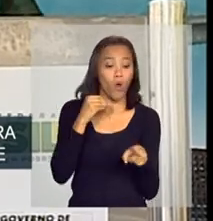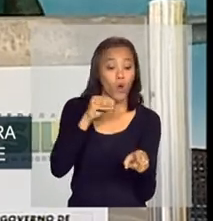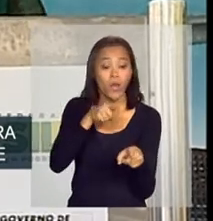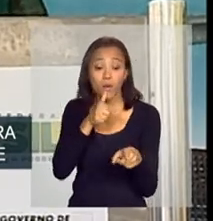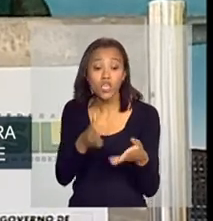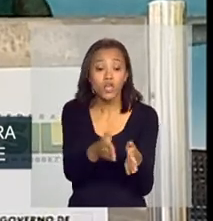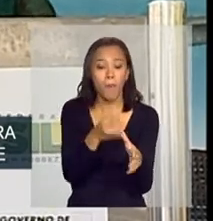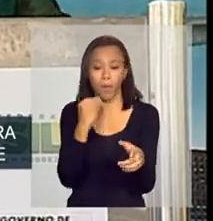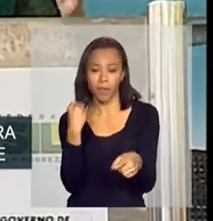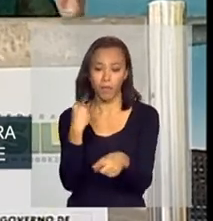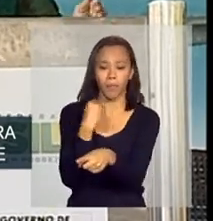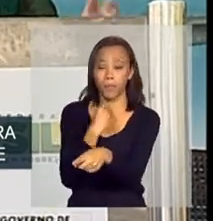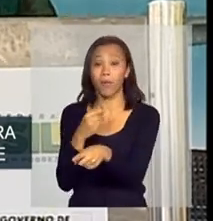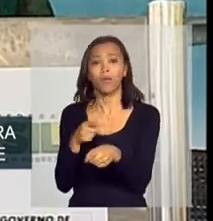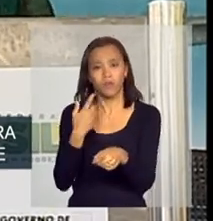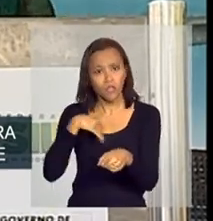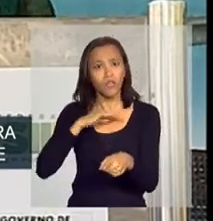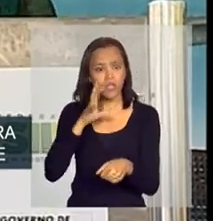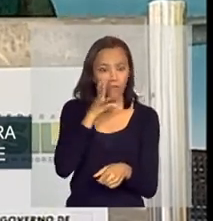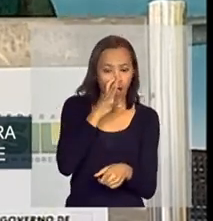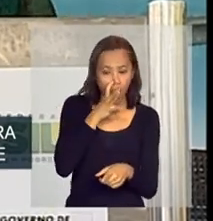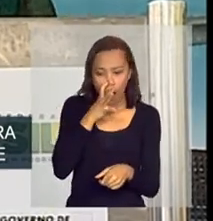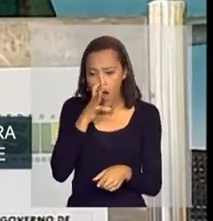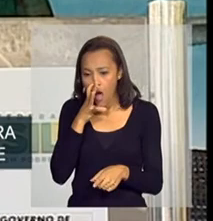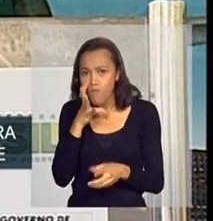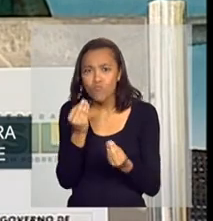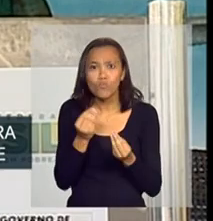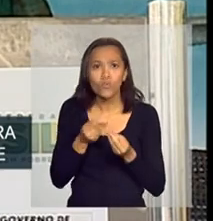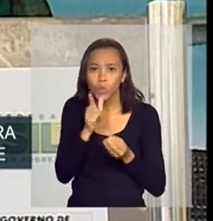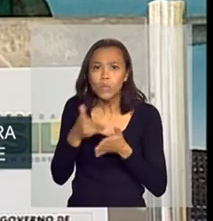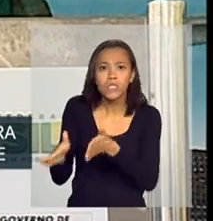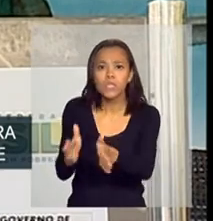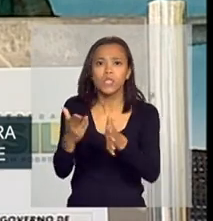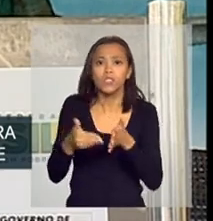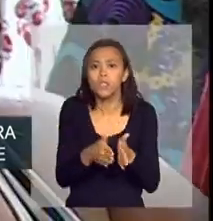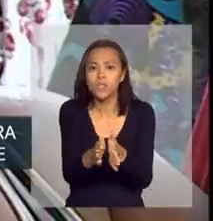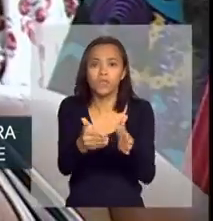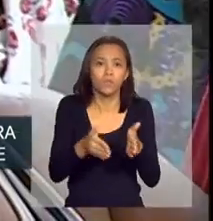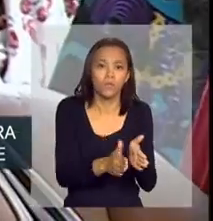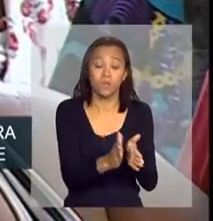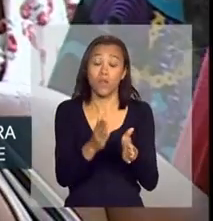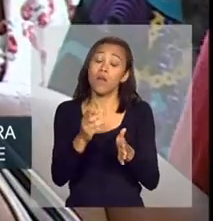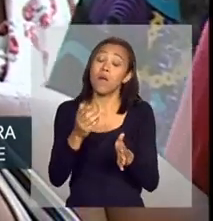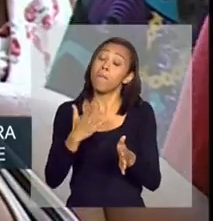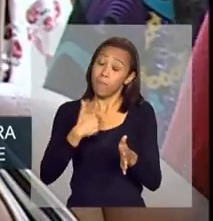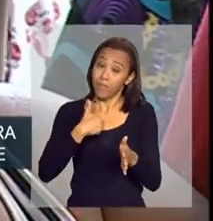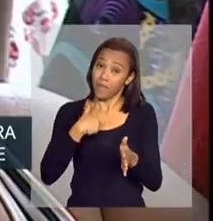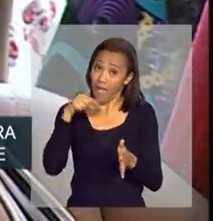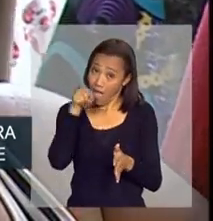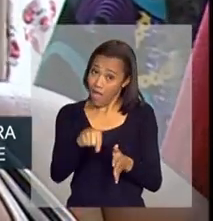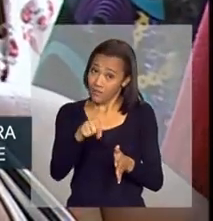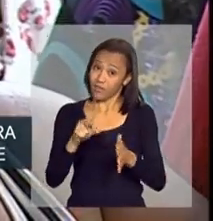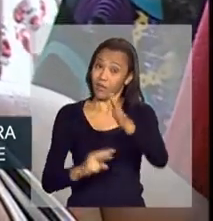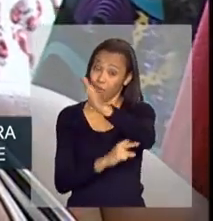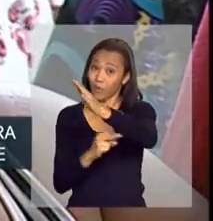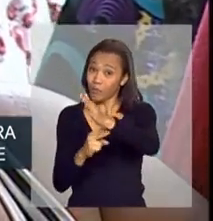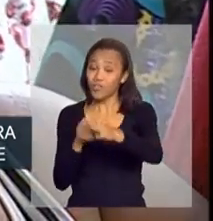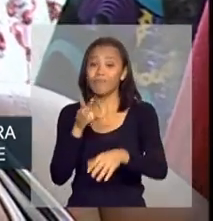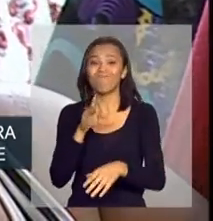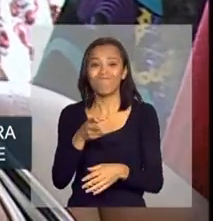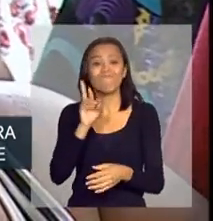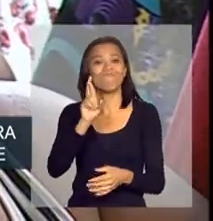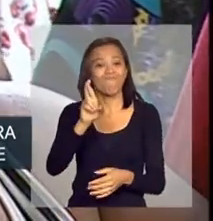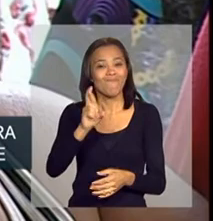rios que nós estávamos passando. Agora, para mim, essa ponte é um exemplo claro do